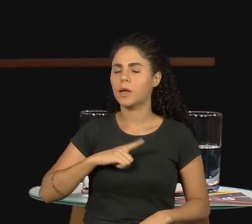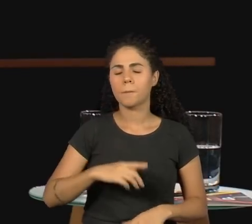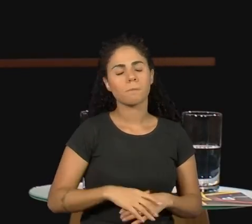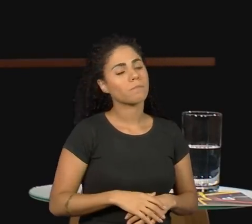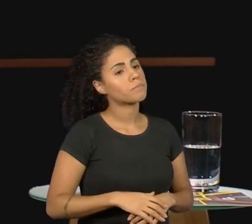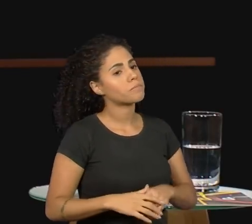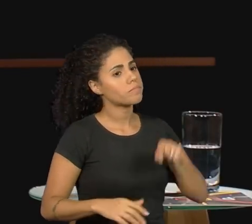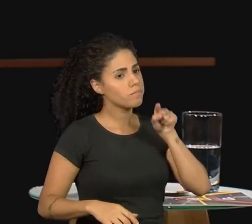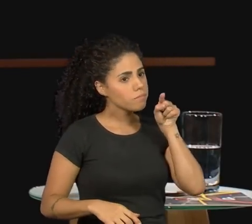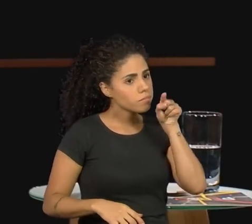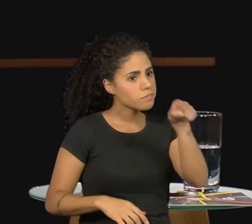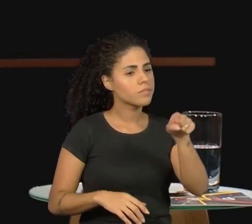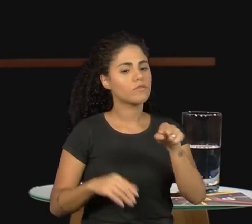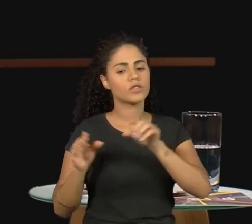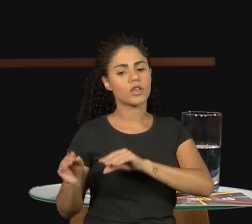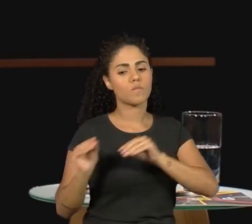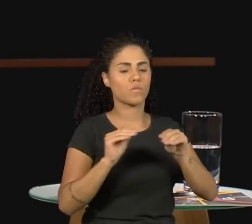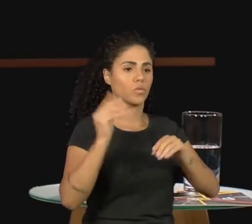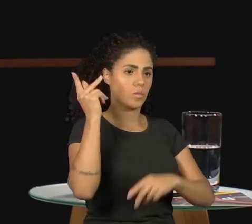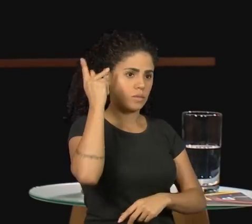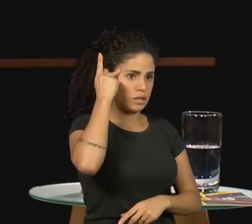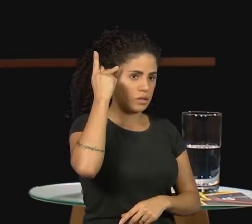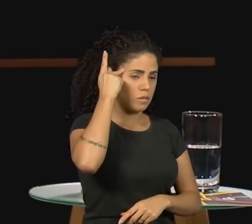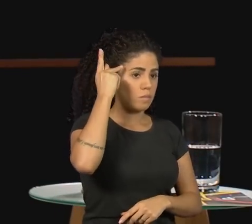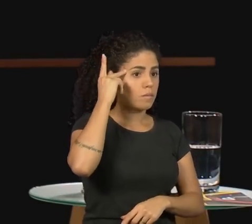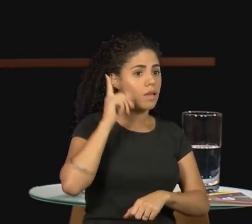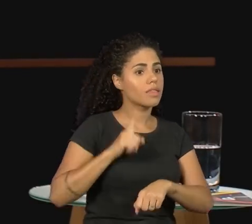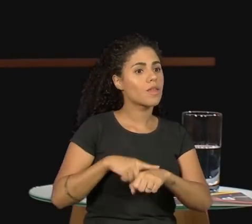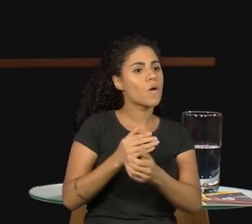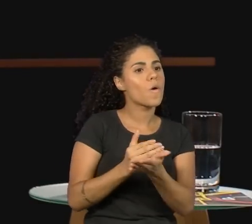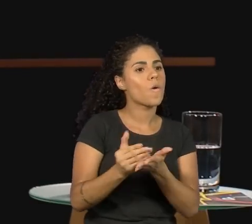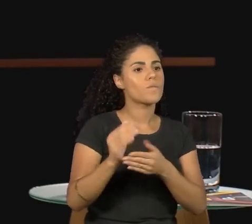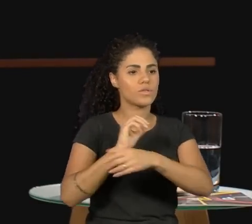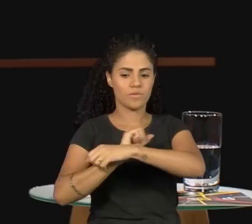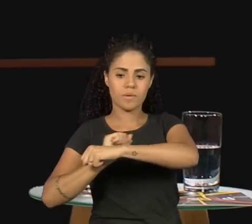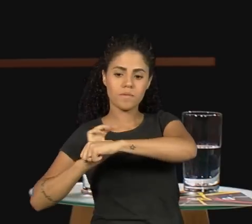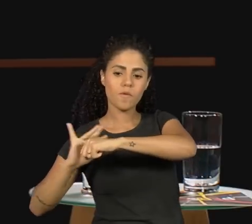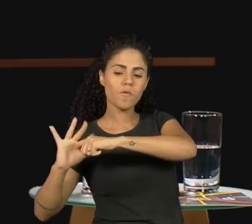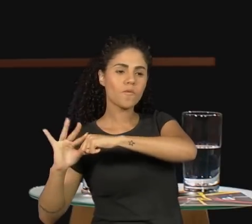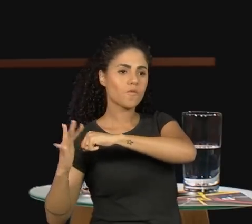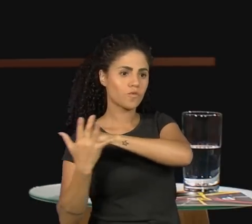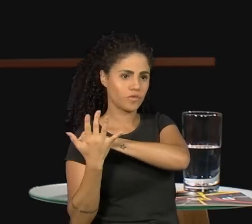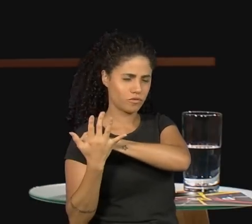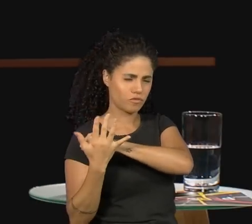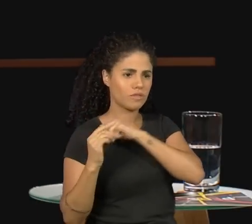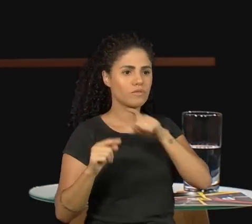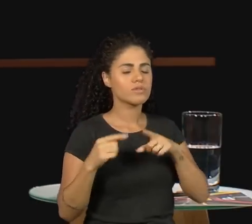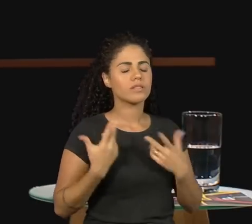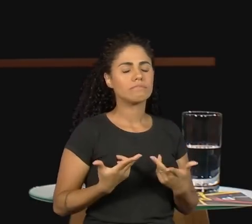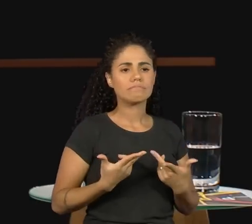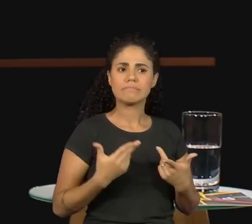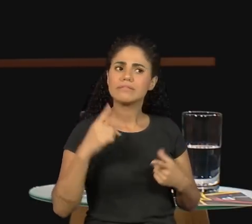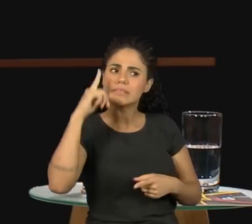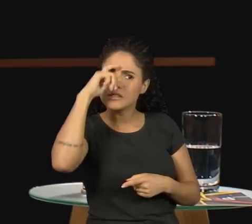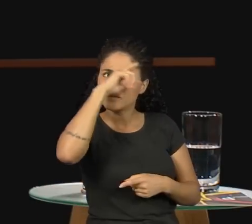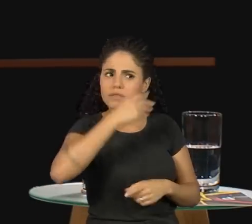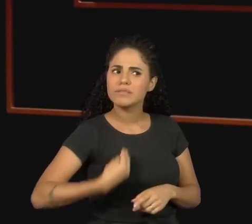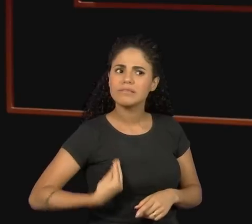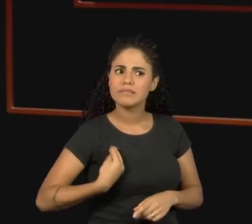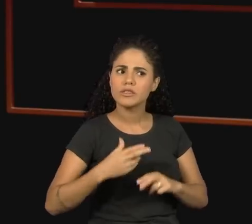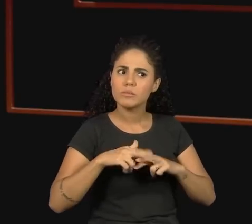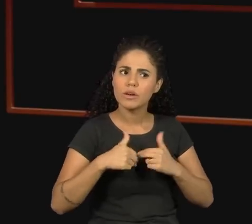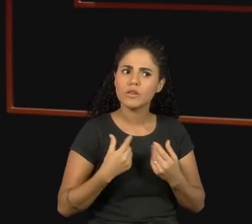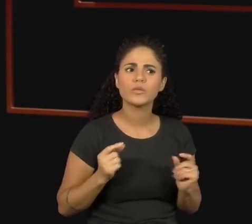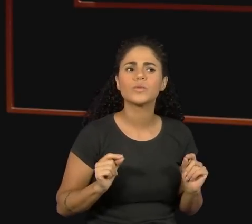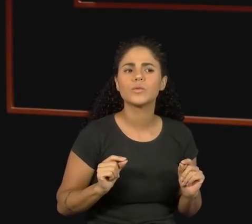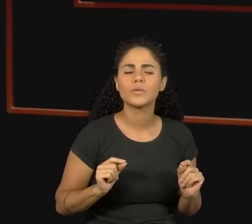tinha acabado de se mudar para São Paulo quando a pandemia do Covid começou. E você disse que passou maus bocados por causa disso,